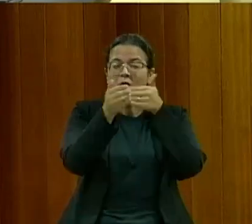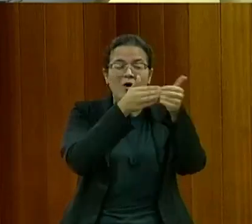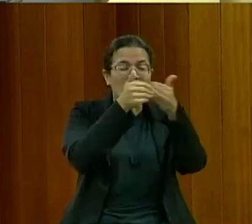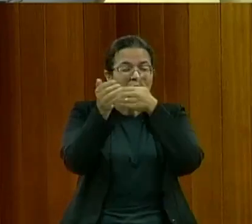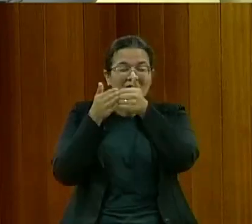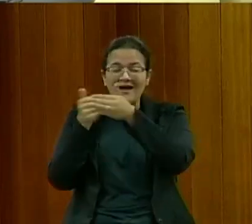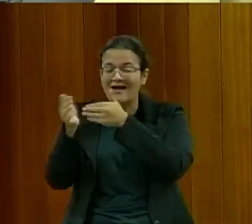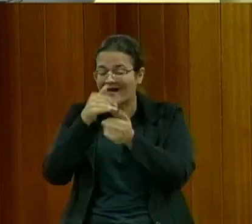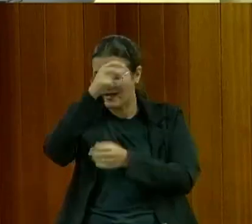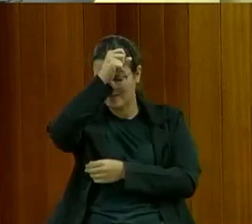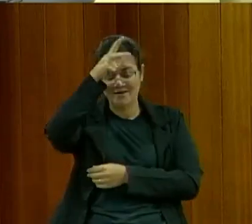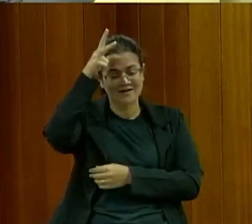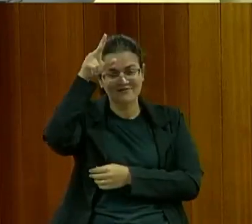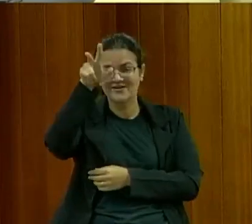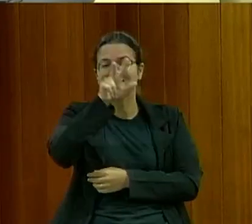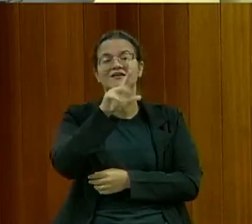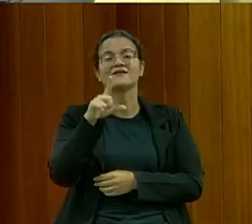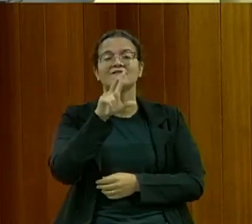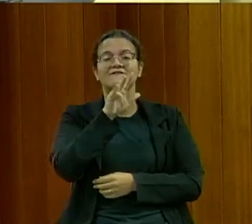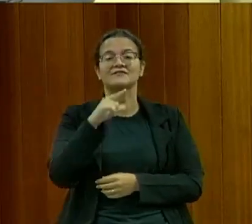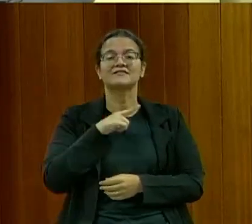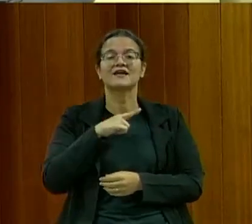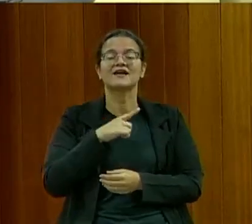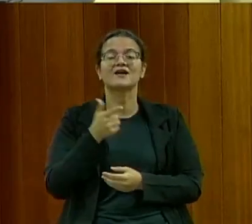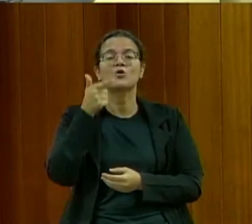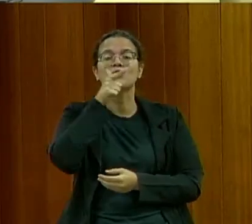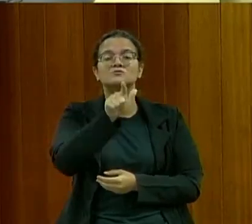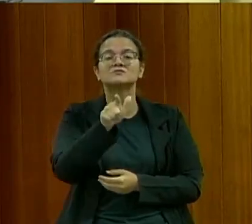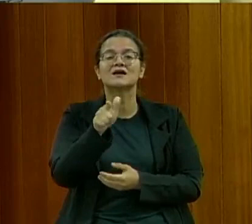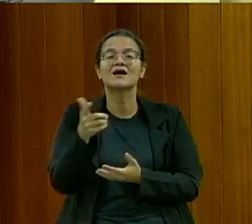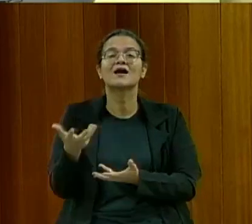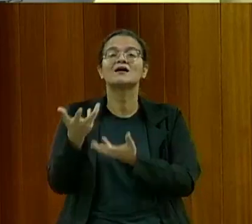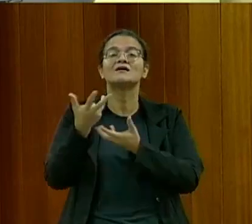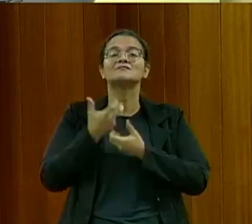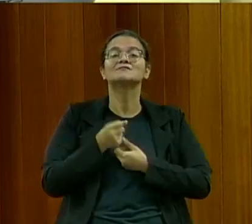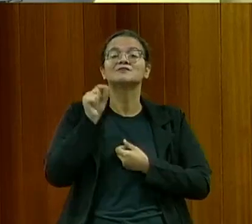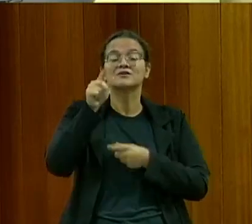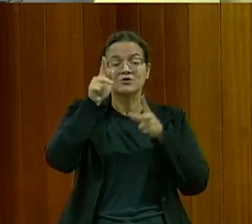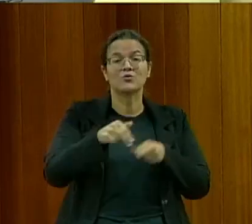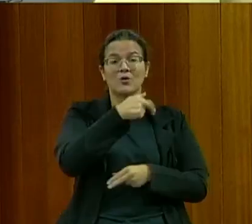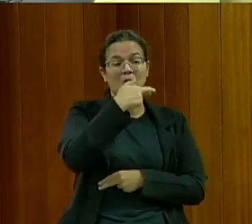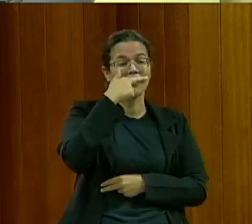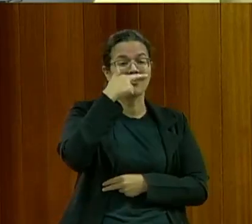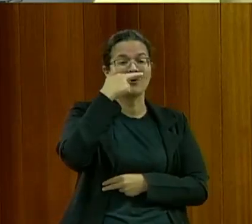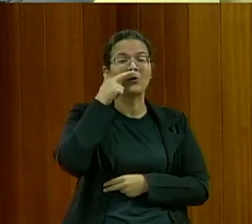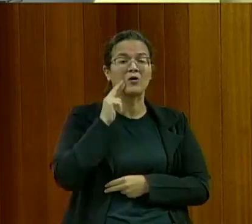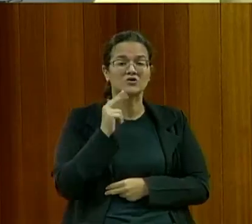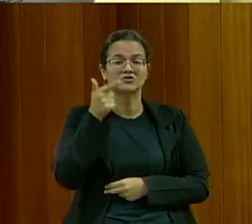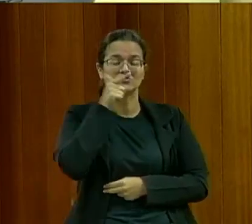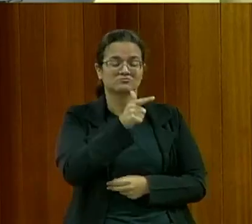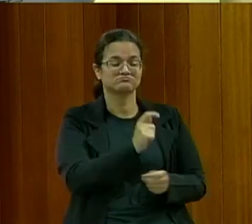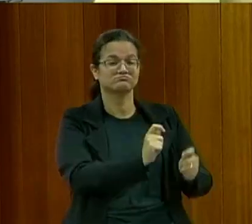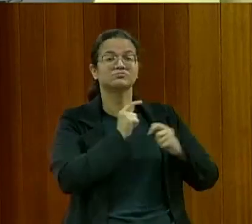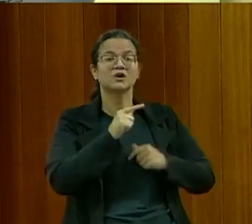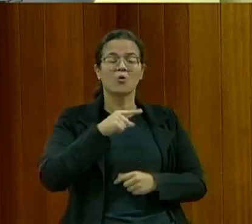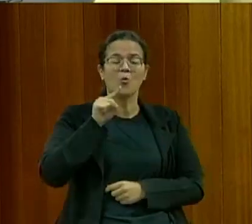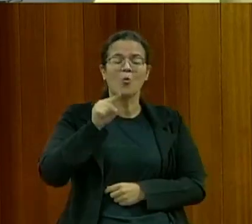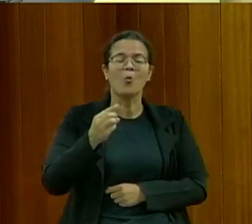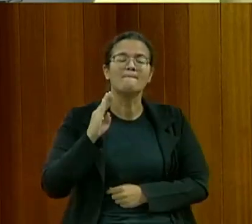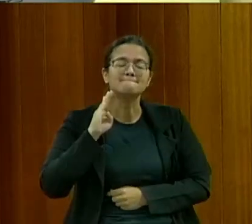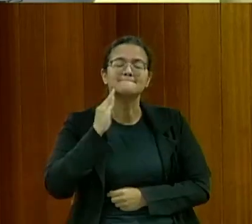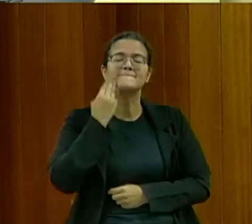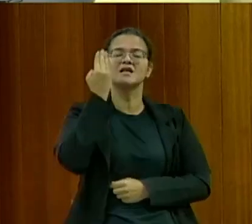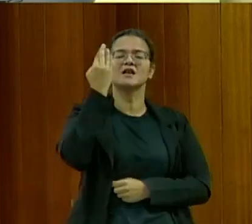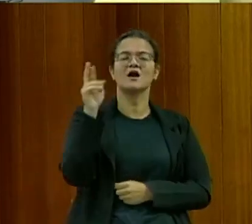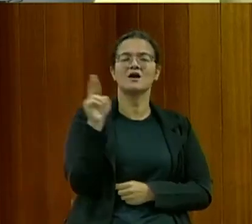recebeu o que ganhou como o Rogério recebeu do Iris Rezende. Com R$1 bilhão no caixa da prefeitura, sem dever um